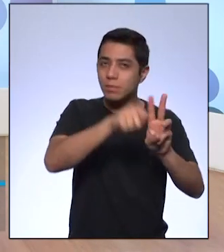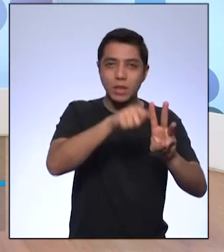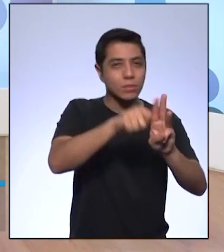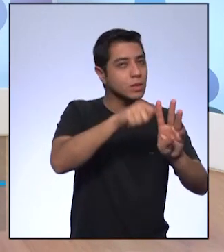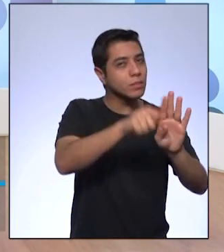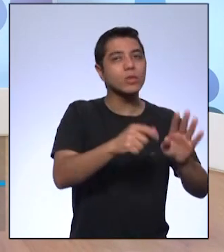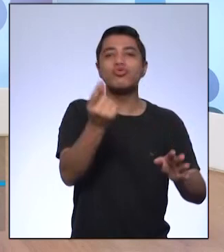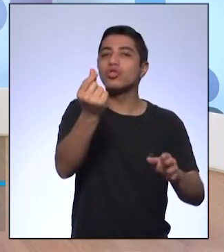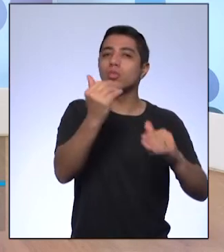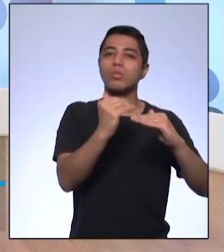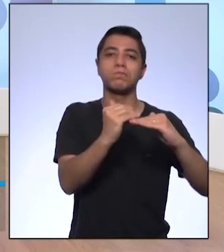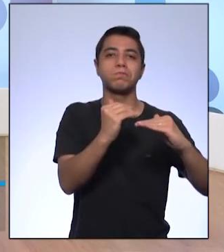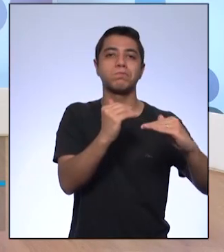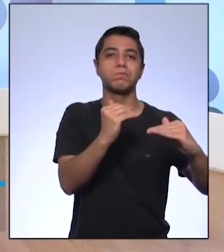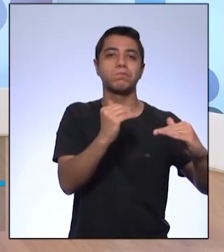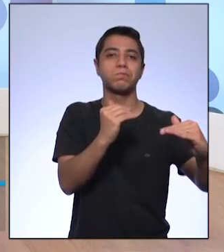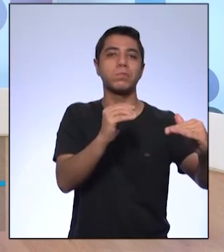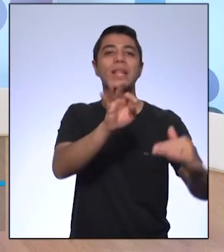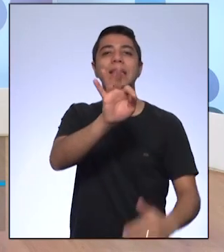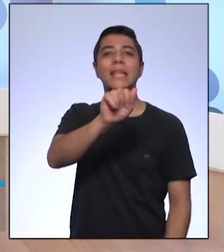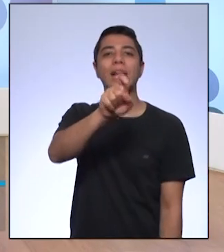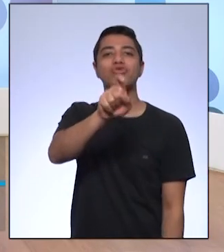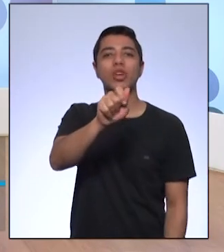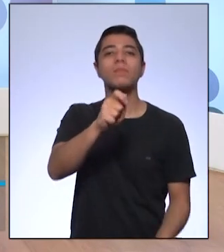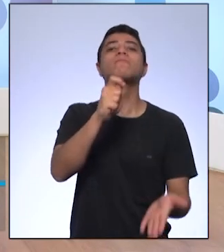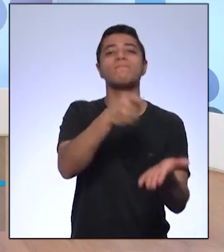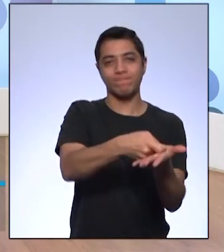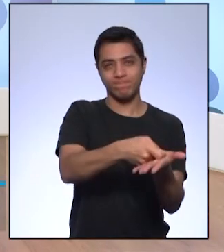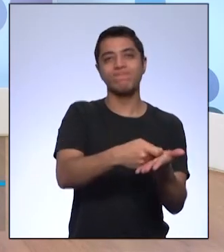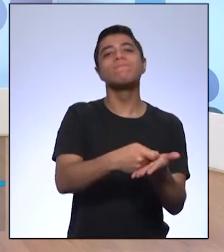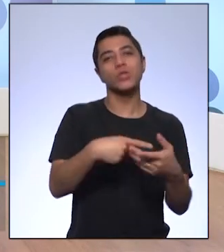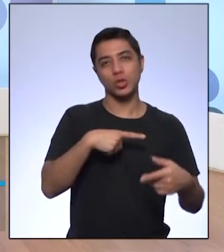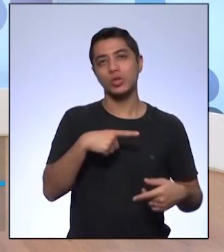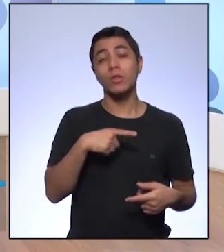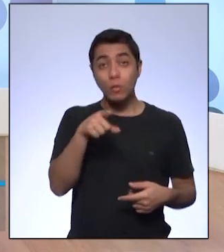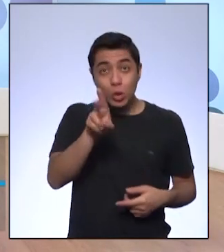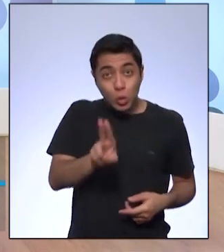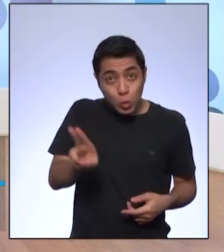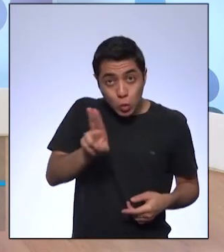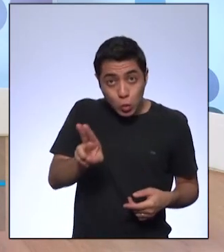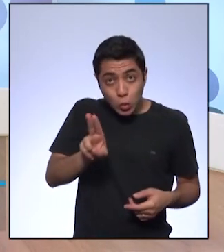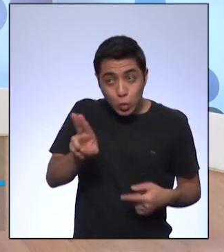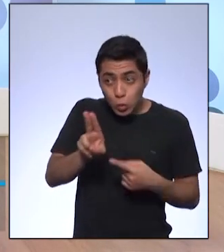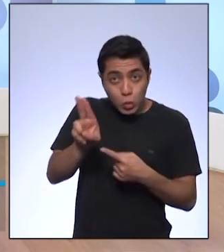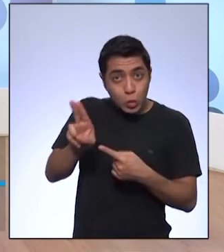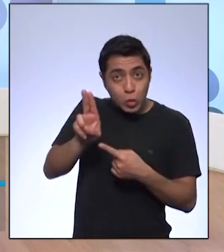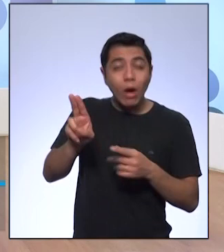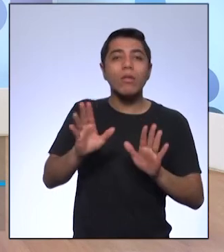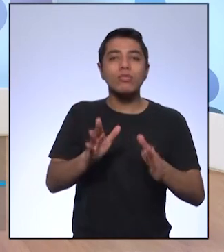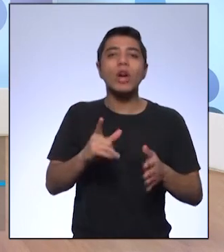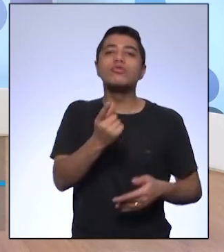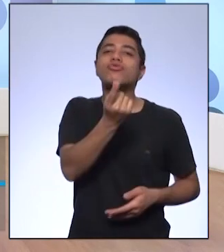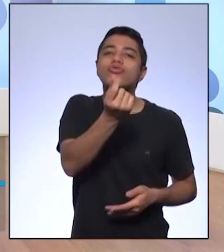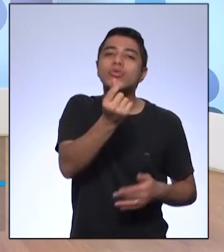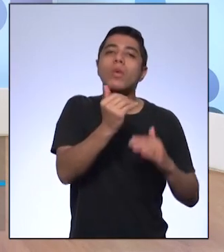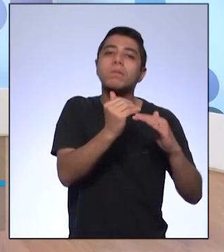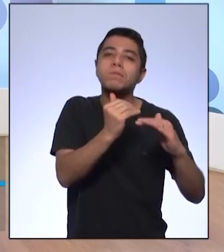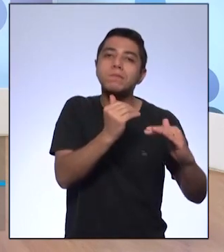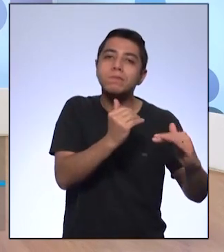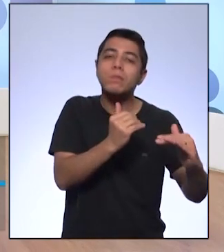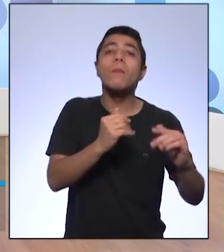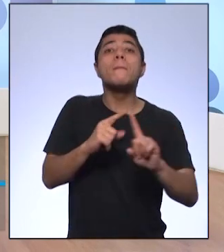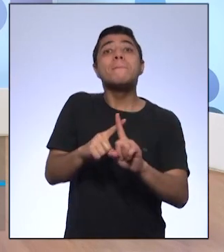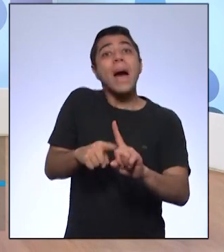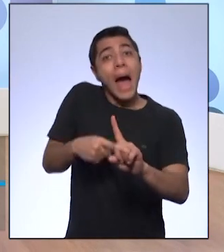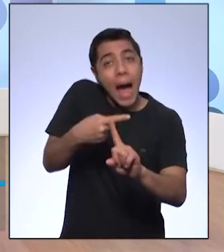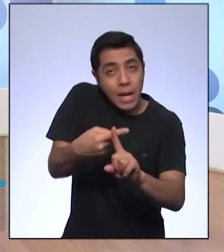aí. E na realidade acontece, quanto mais você consome a água, existe esse custo fixo, e à medida que você consome, a conta vai aumentando. Aqui,